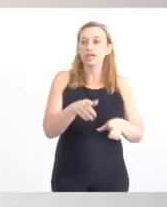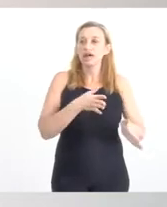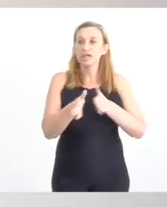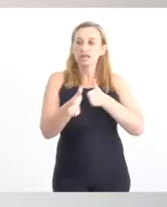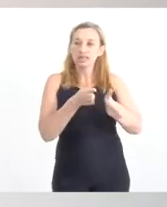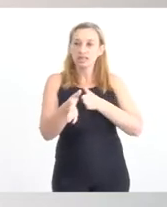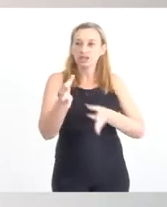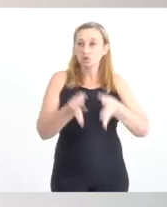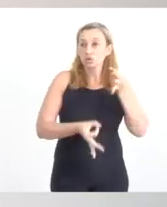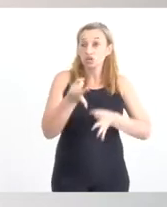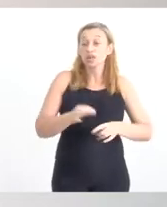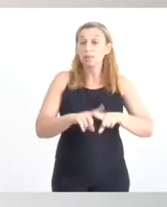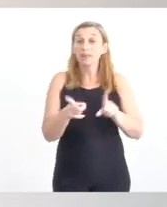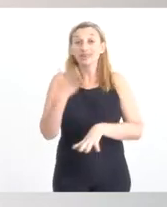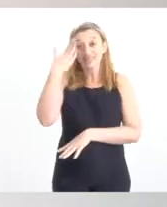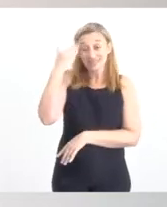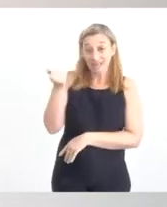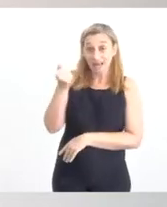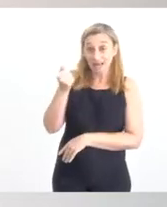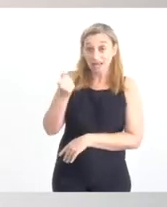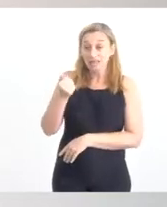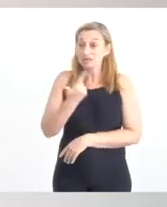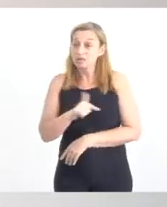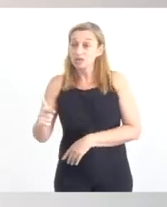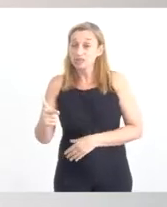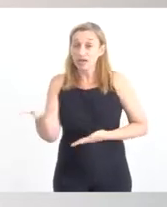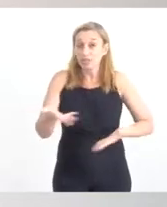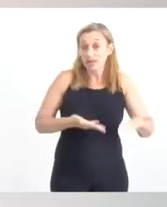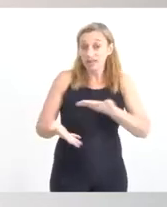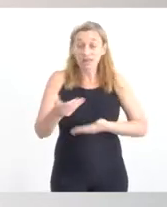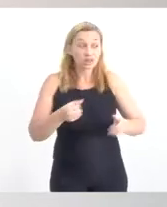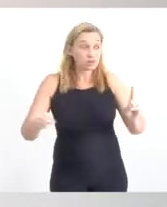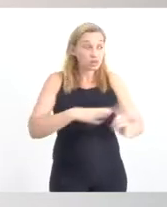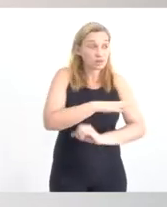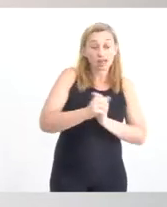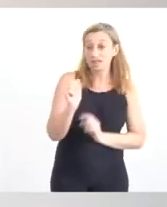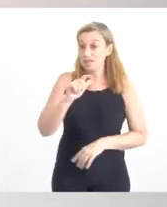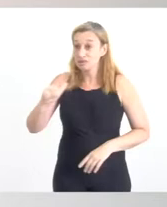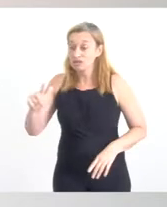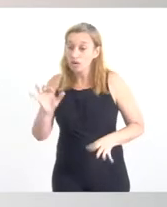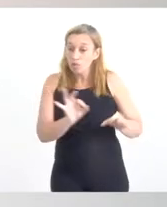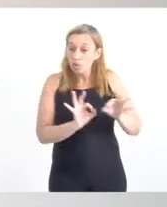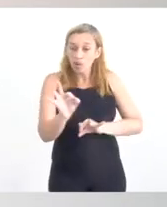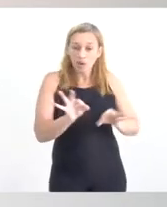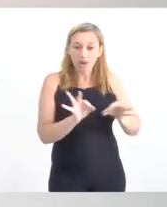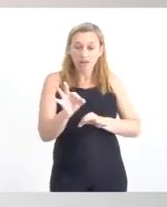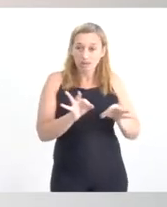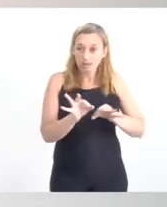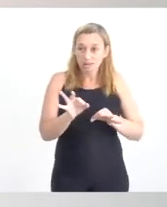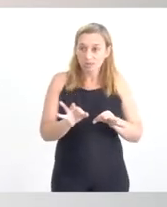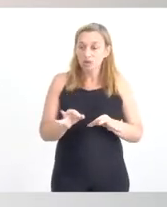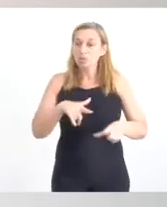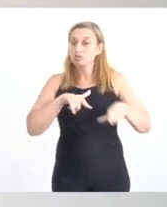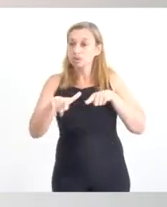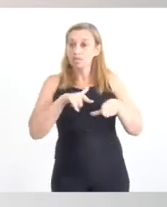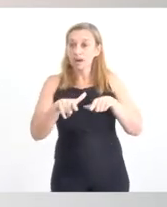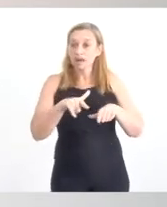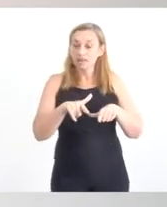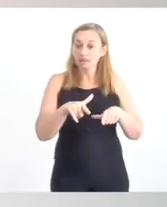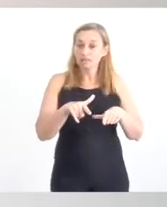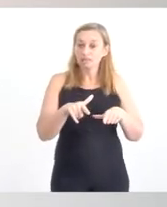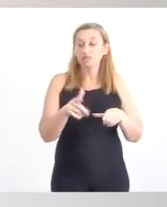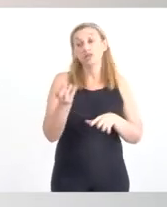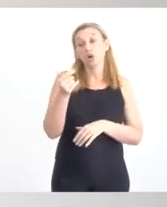justiça mas que sabe que sem a parceria com a sociedade civil organizada nas periferias o serviço